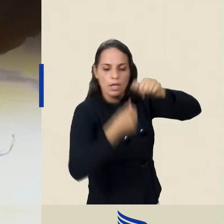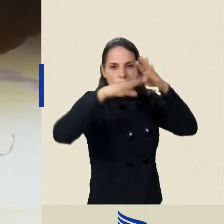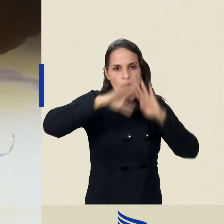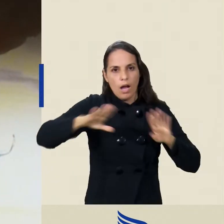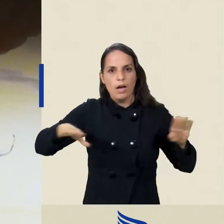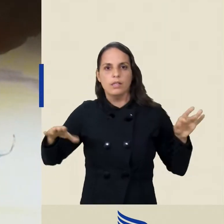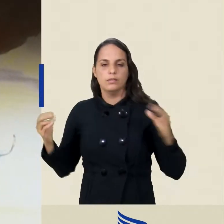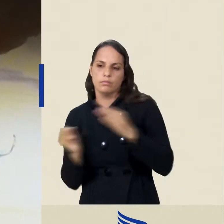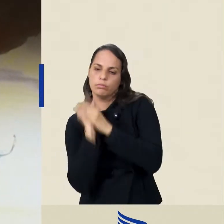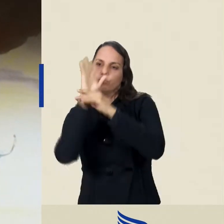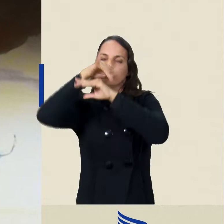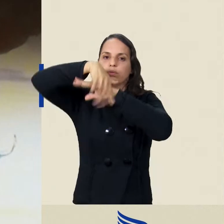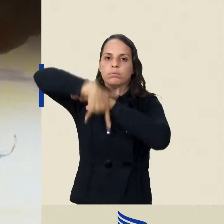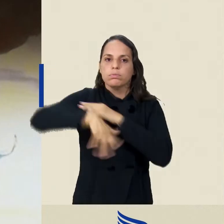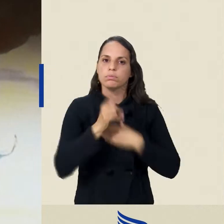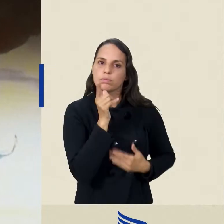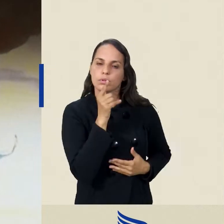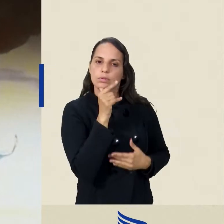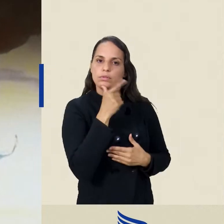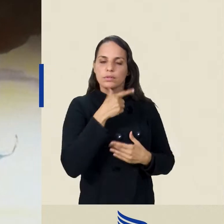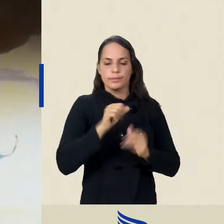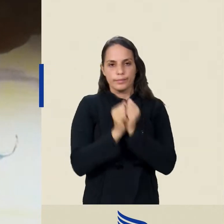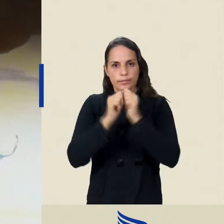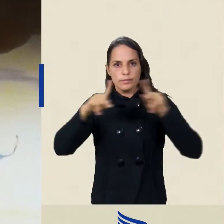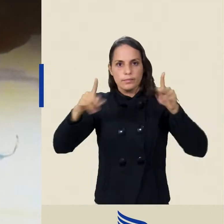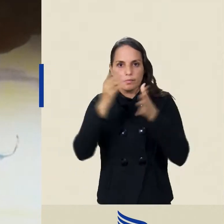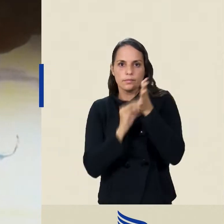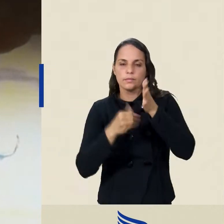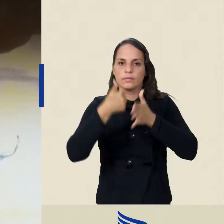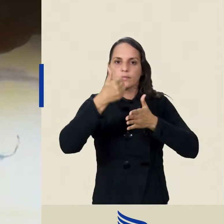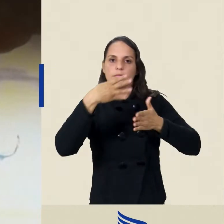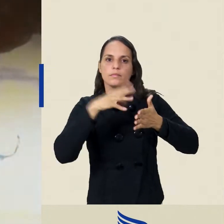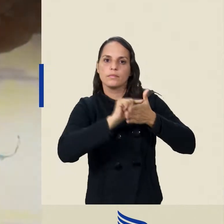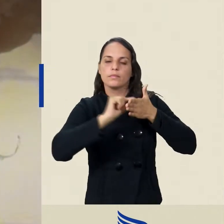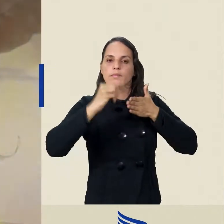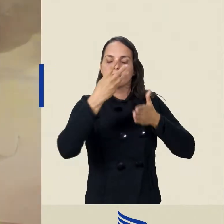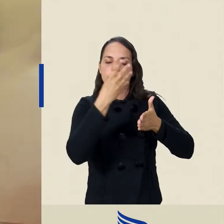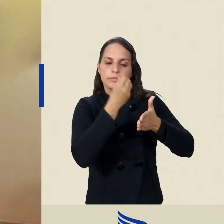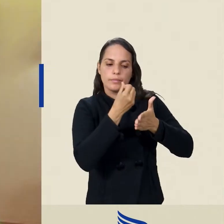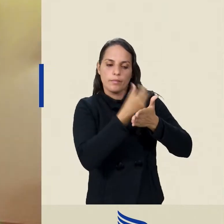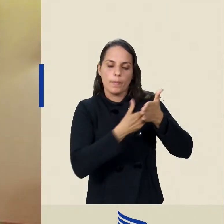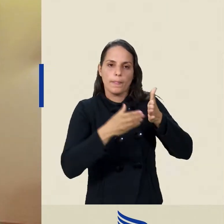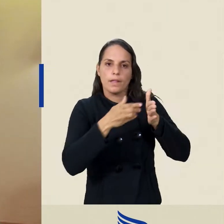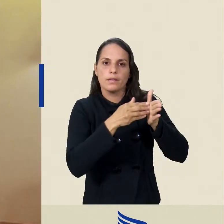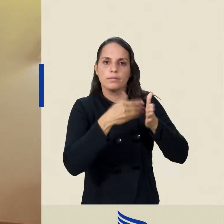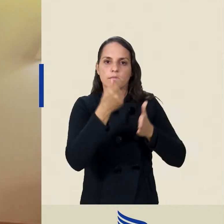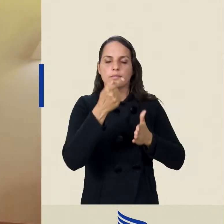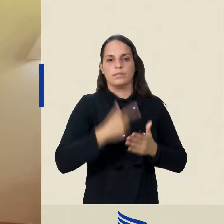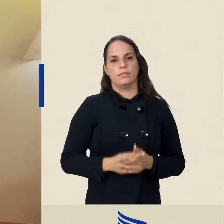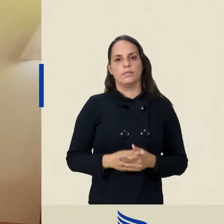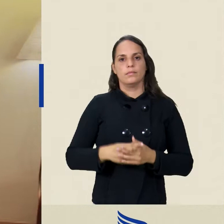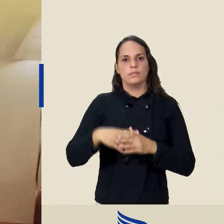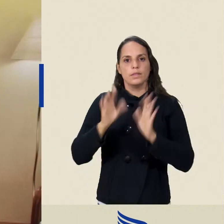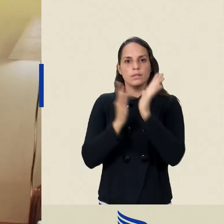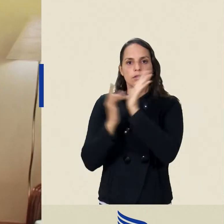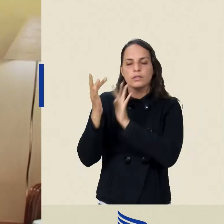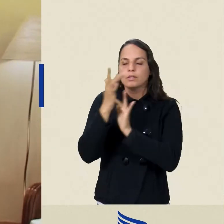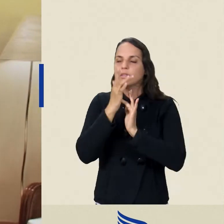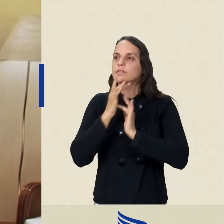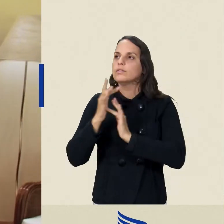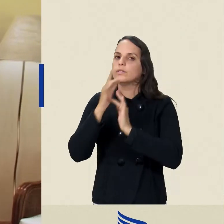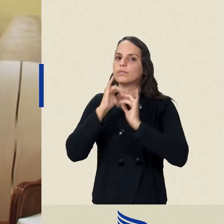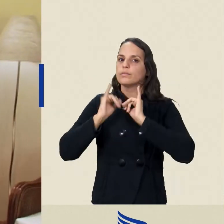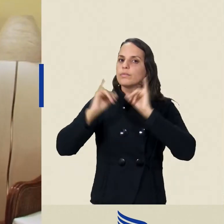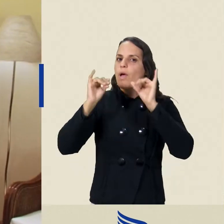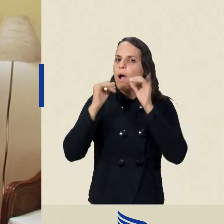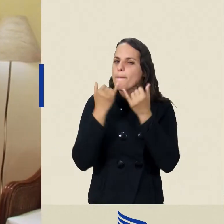as fontes das águas. Apocalipse 14, 6 e 7. Cristo usou uma expressão semelhante em